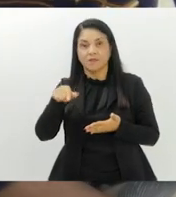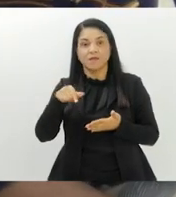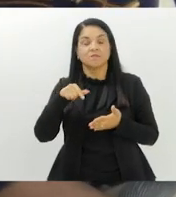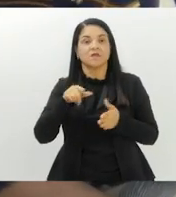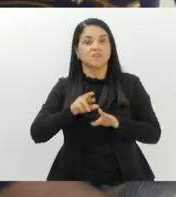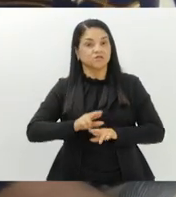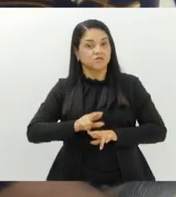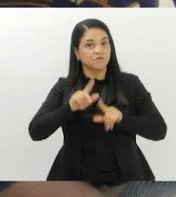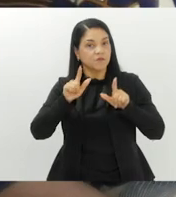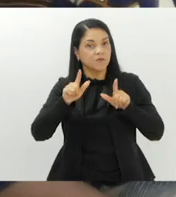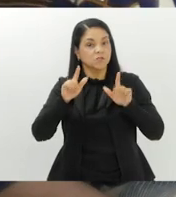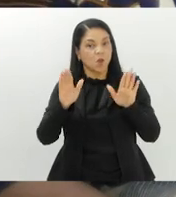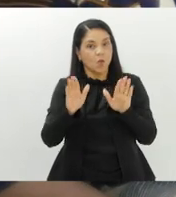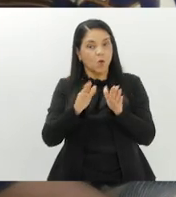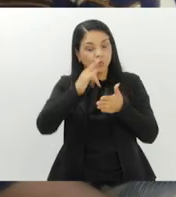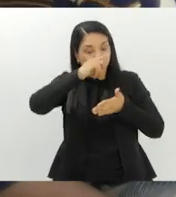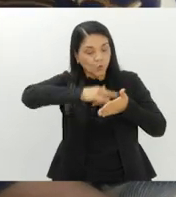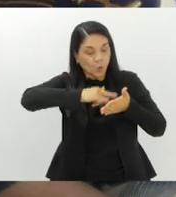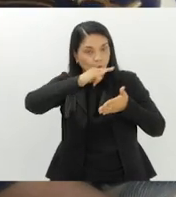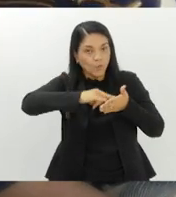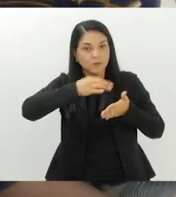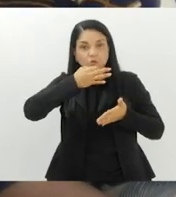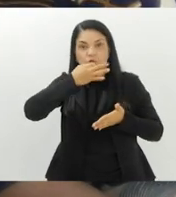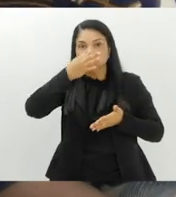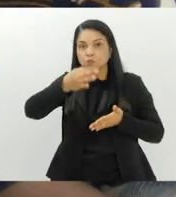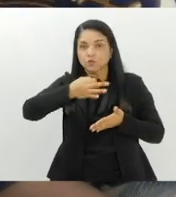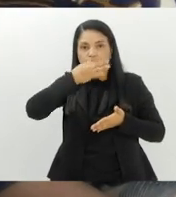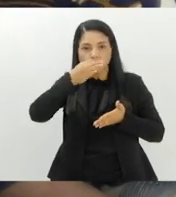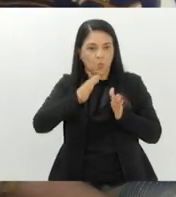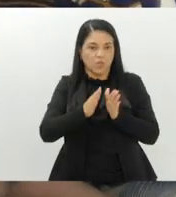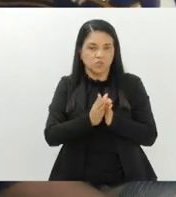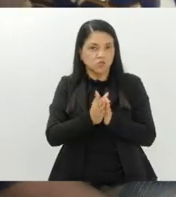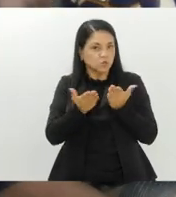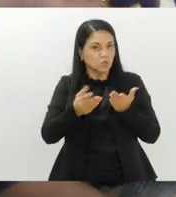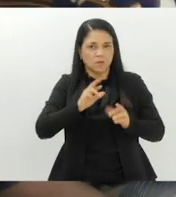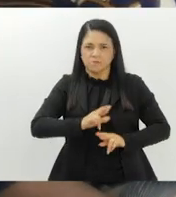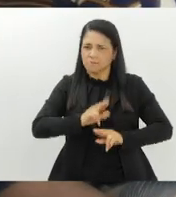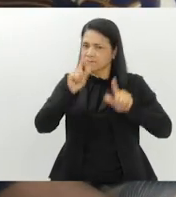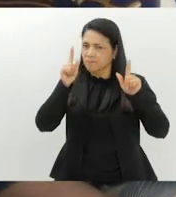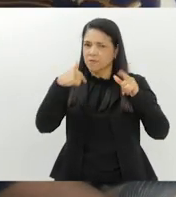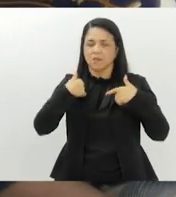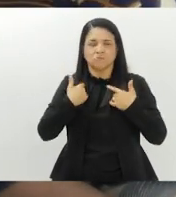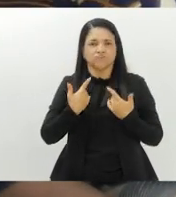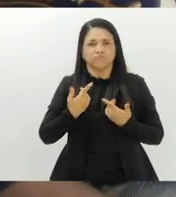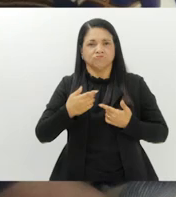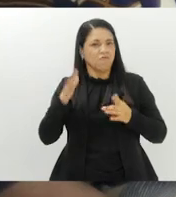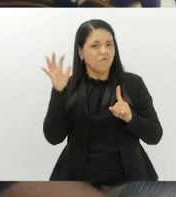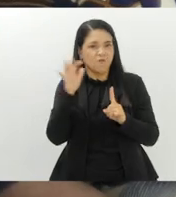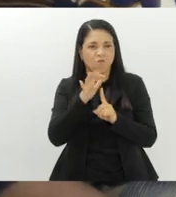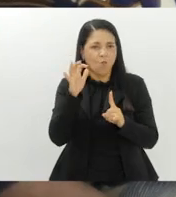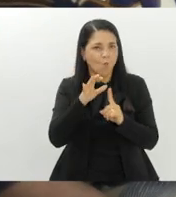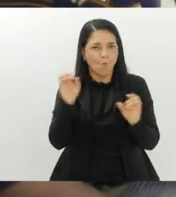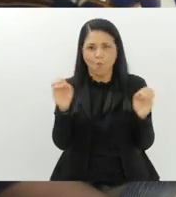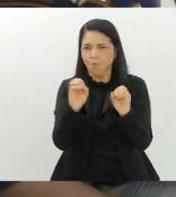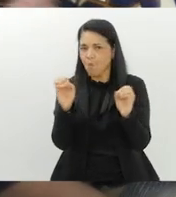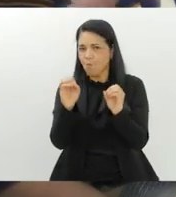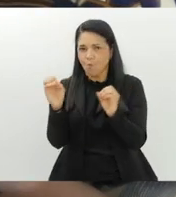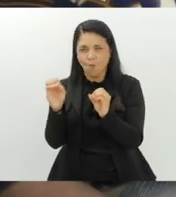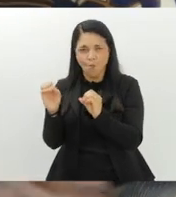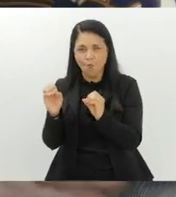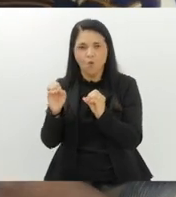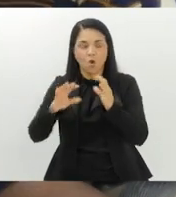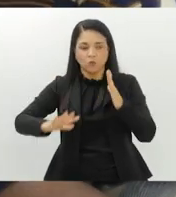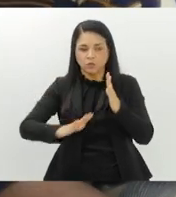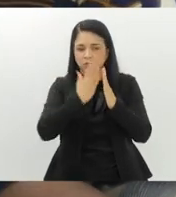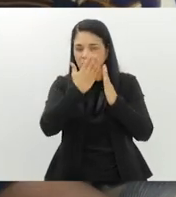isso. É uma cartilha, um documento sugestivo. A gente não pretende entrar na seara de terreiro nenhum, influenciar na forma como aquele